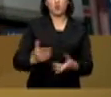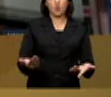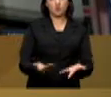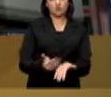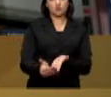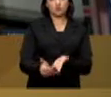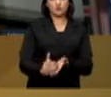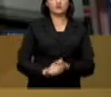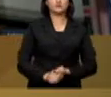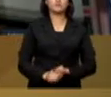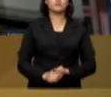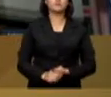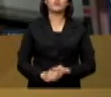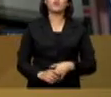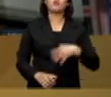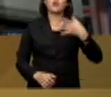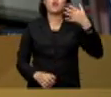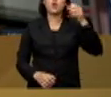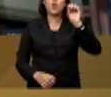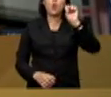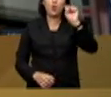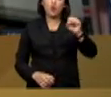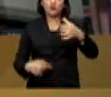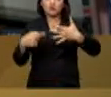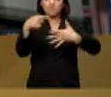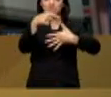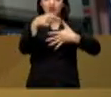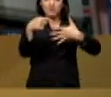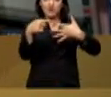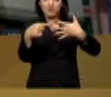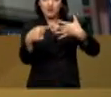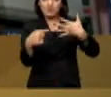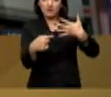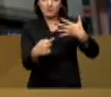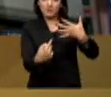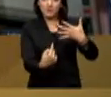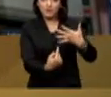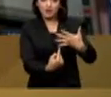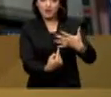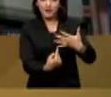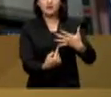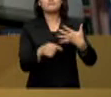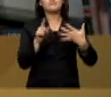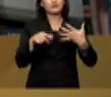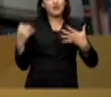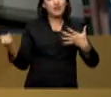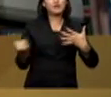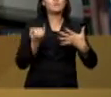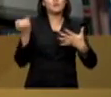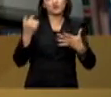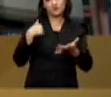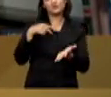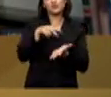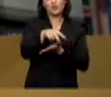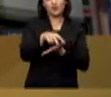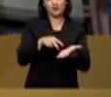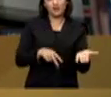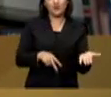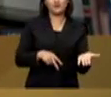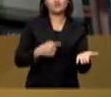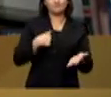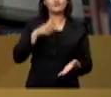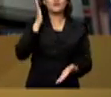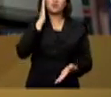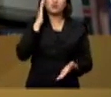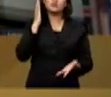São 8 quadros, senhor presidente, senhoras ministras, senhores ministros, que eu reputo importante a leitura, embora sabedor de